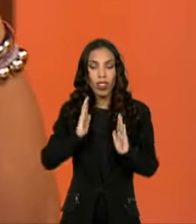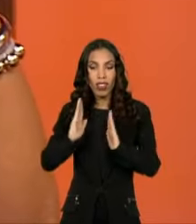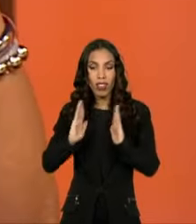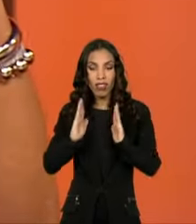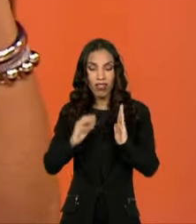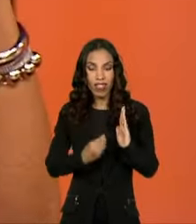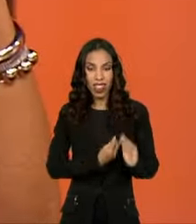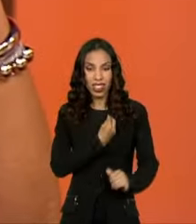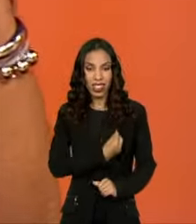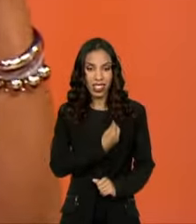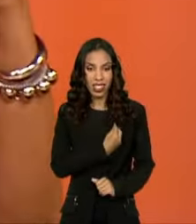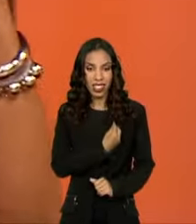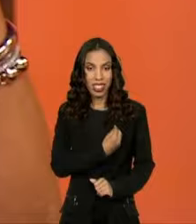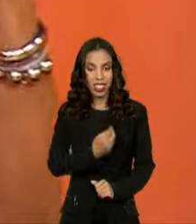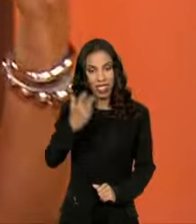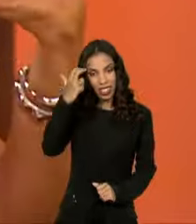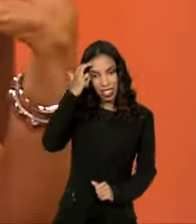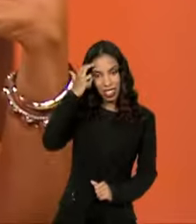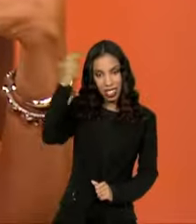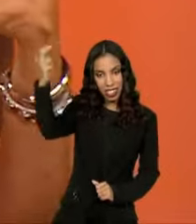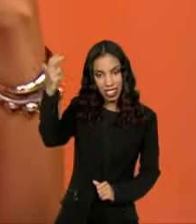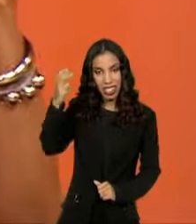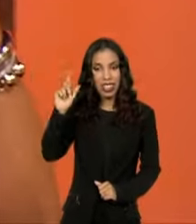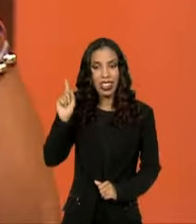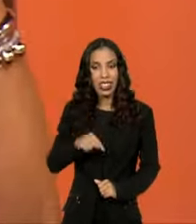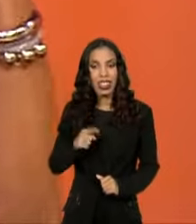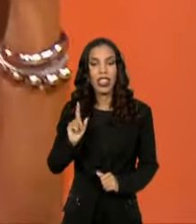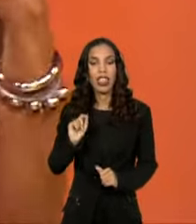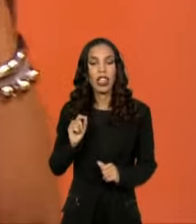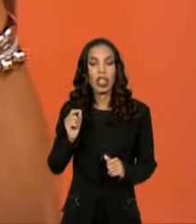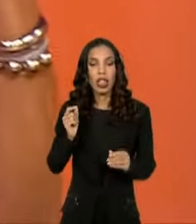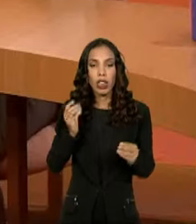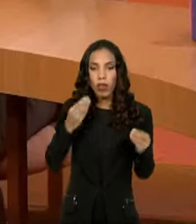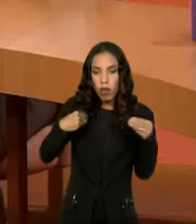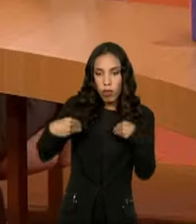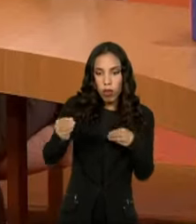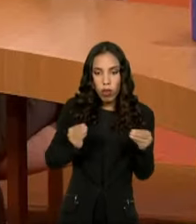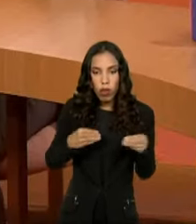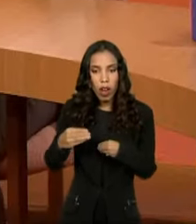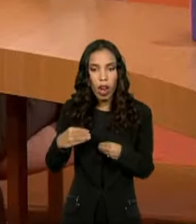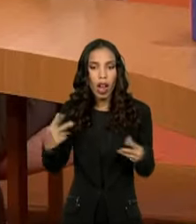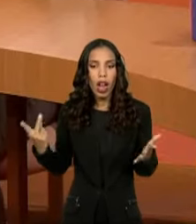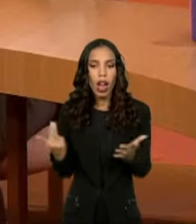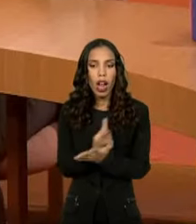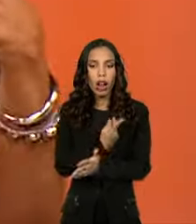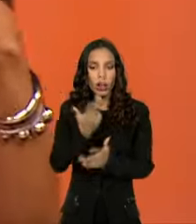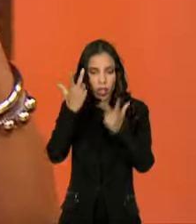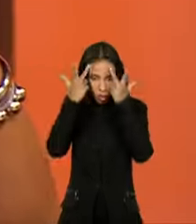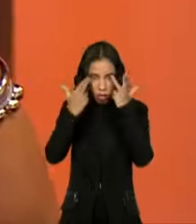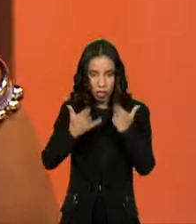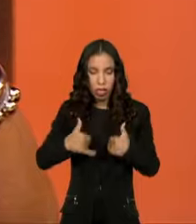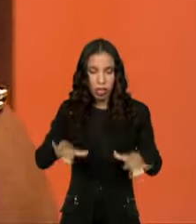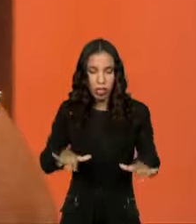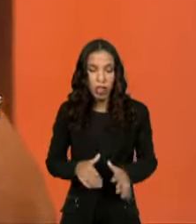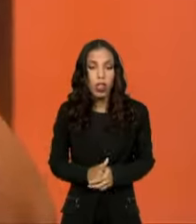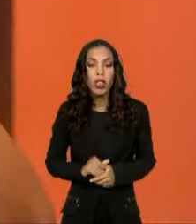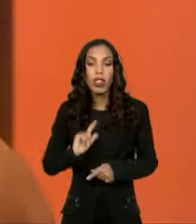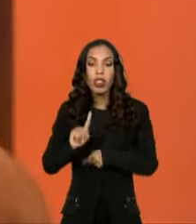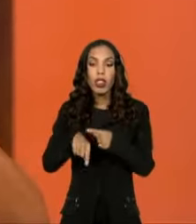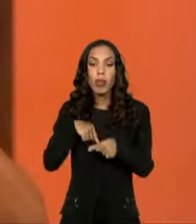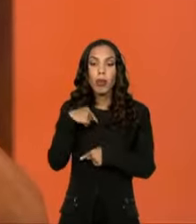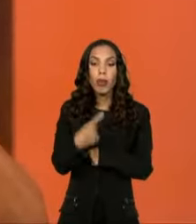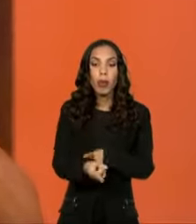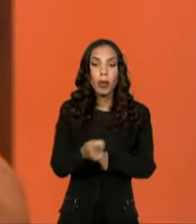vida, você está com uma inteligência muito fluida, que ela faz com que as coisas aconteçam muito naturalmente. E depois